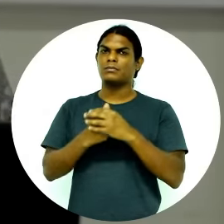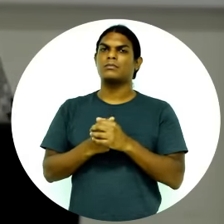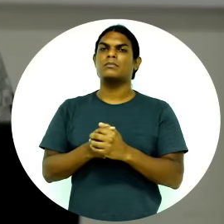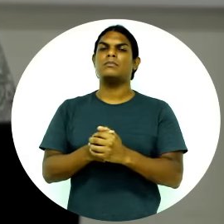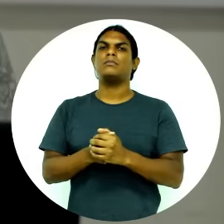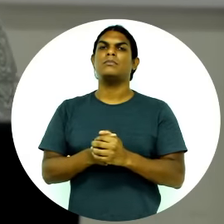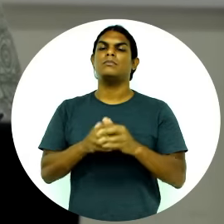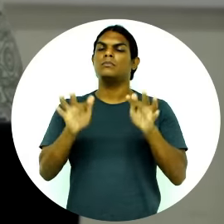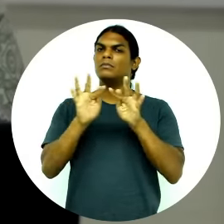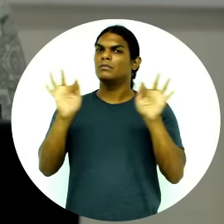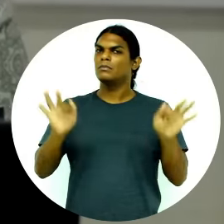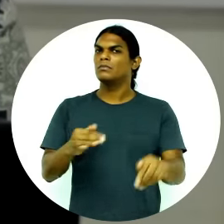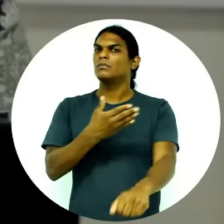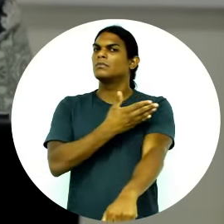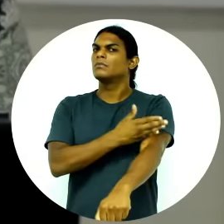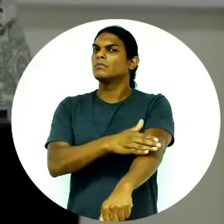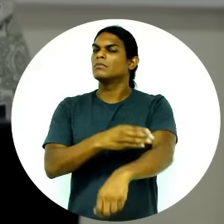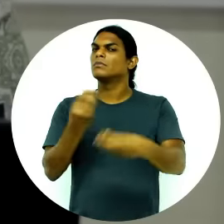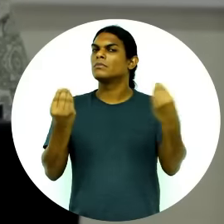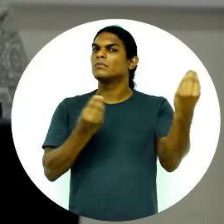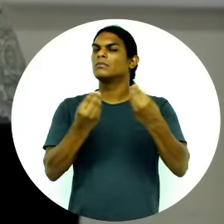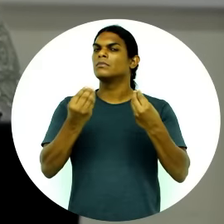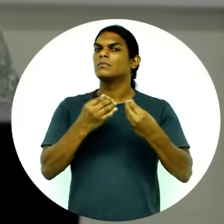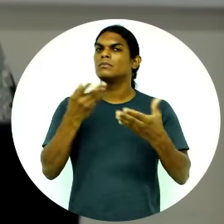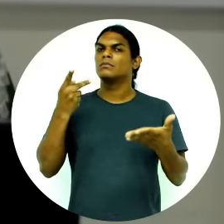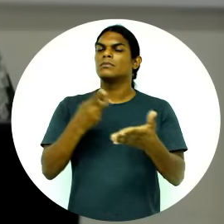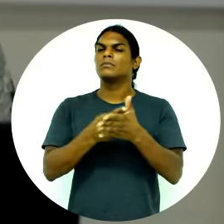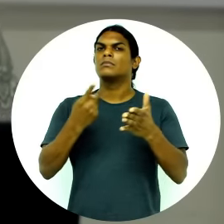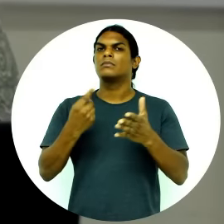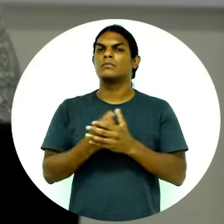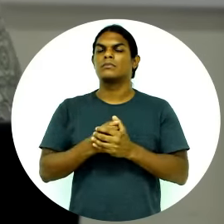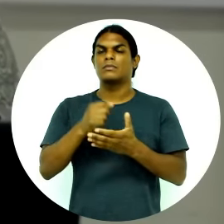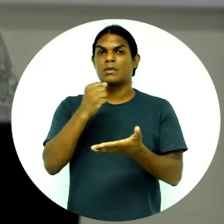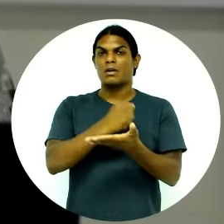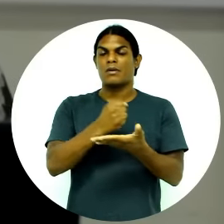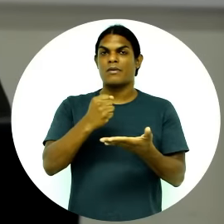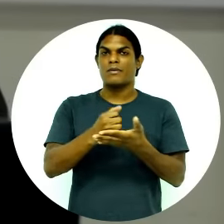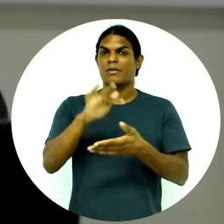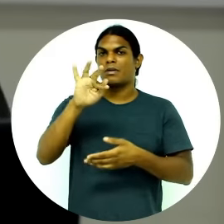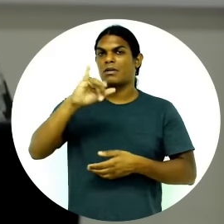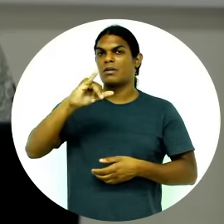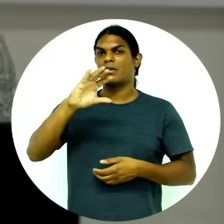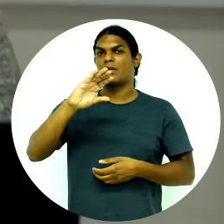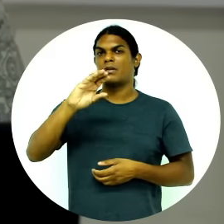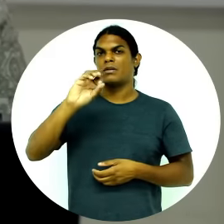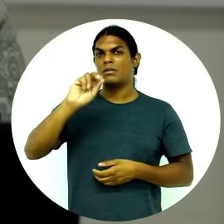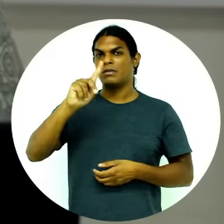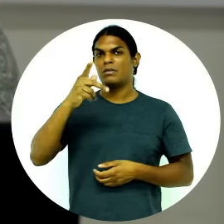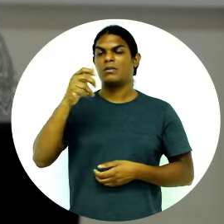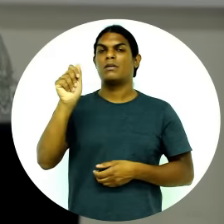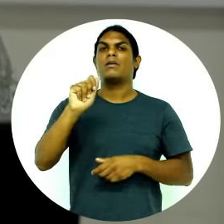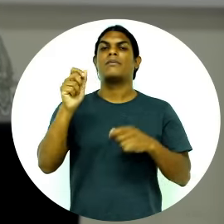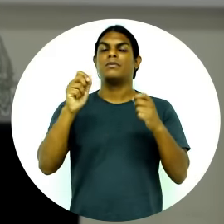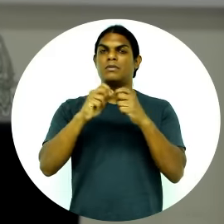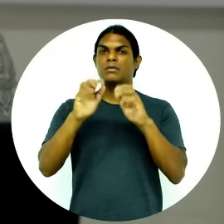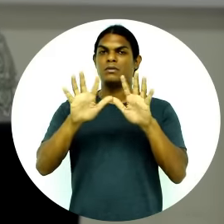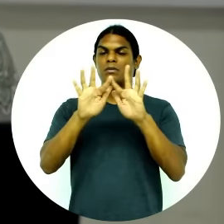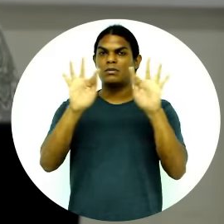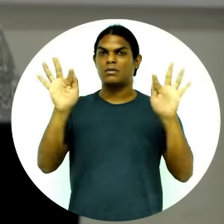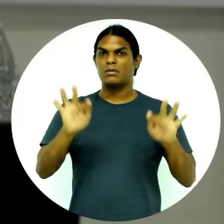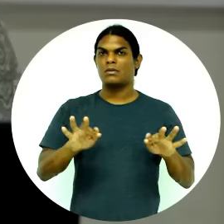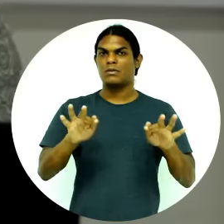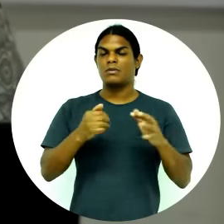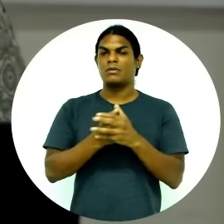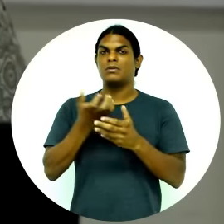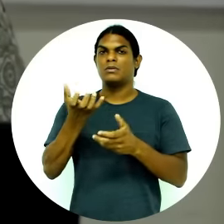feito isso? Em cada bloco, composto de duas, quatro ou mais frases, o avaliador deve escolher de